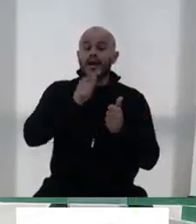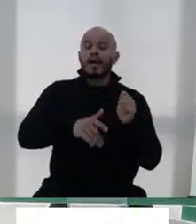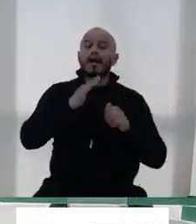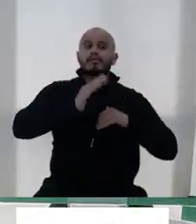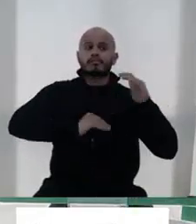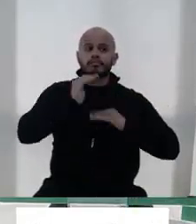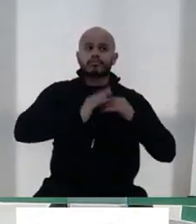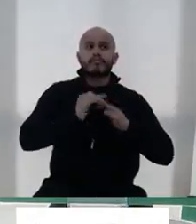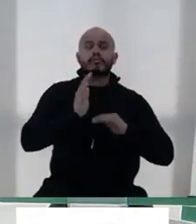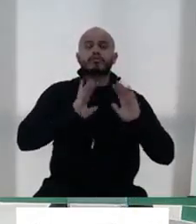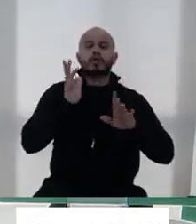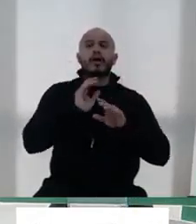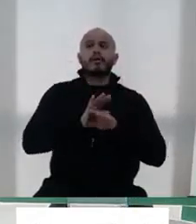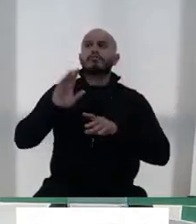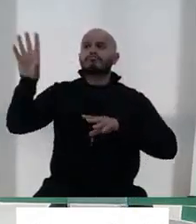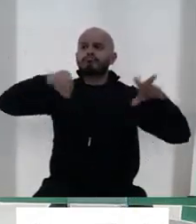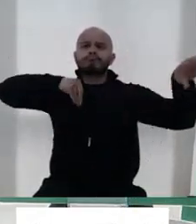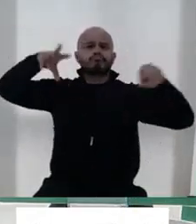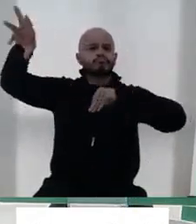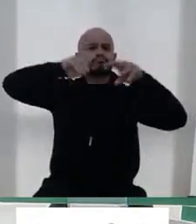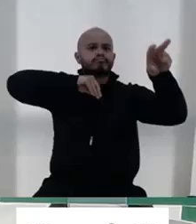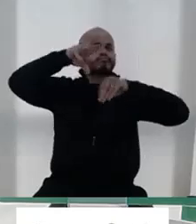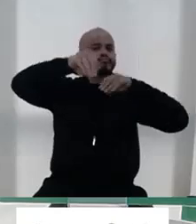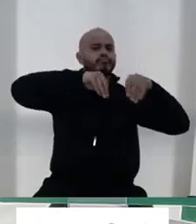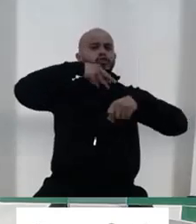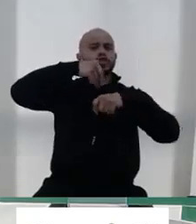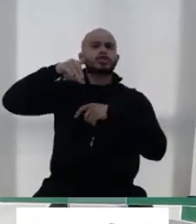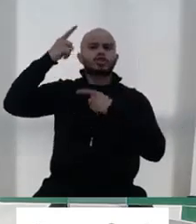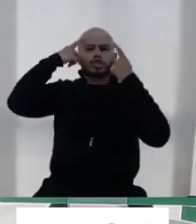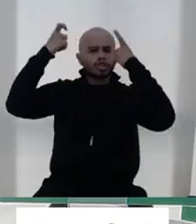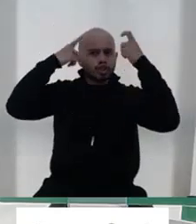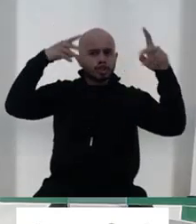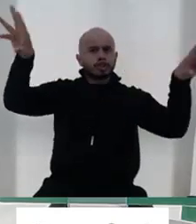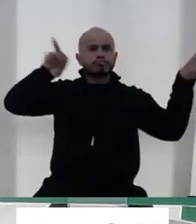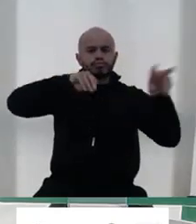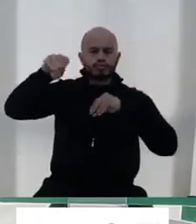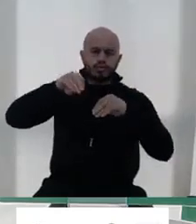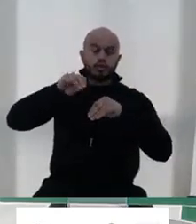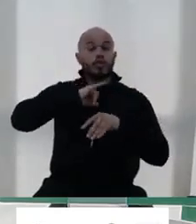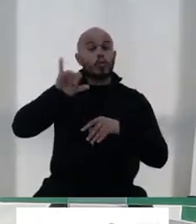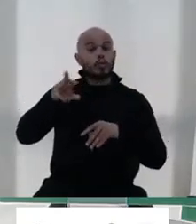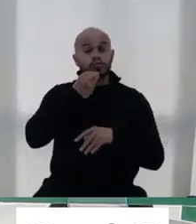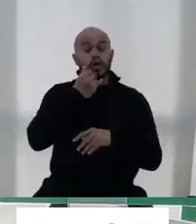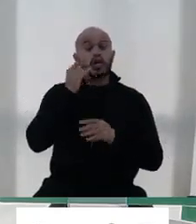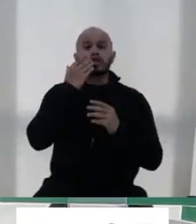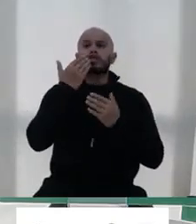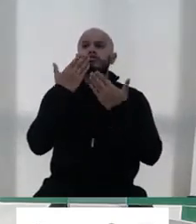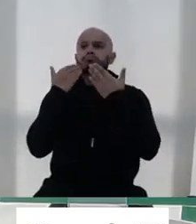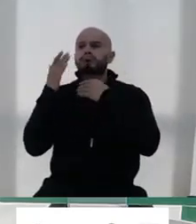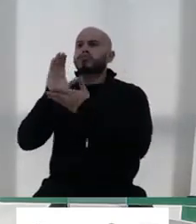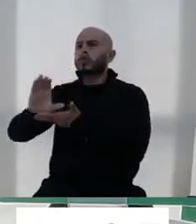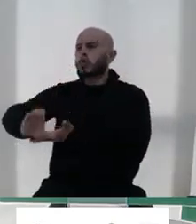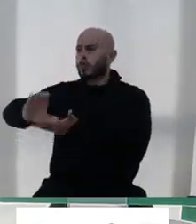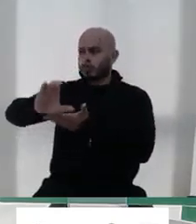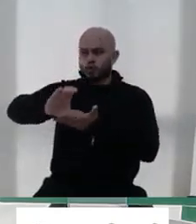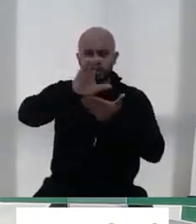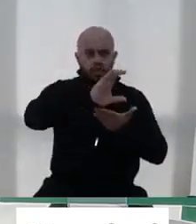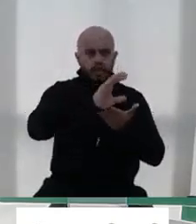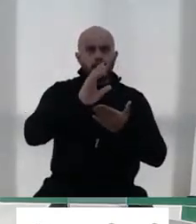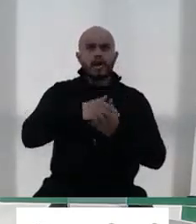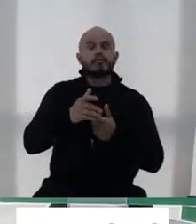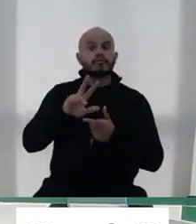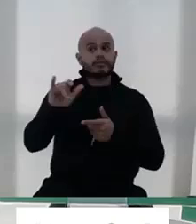muitas mãos, né, com os movimentos, com a Ouvidoria Geral. Tive a oportunidade de conversar com alguns conselheiros, gostaria de conversar com os demais, então logo